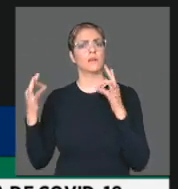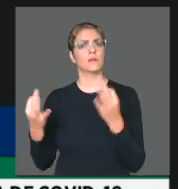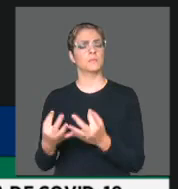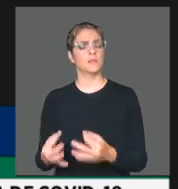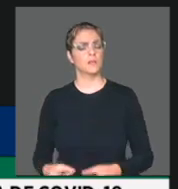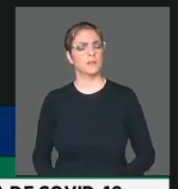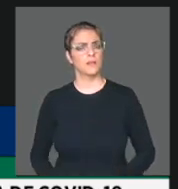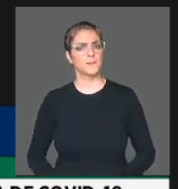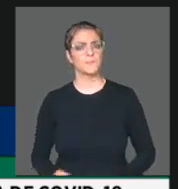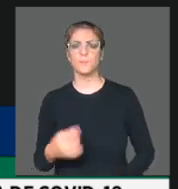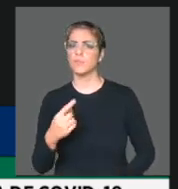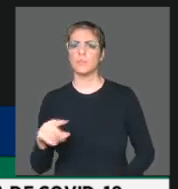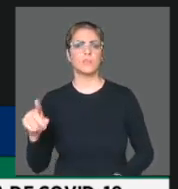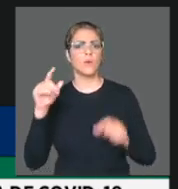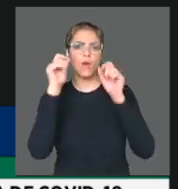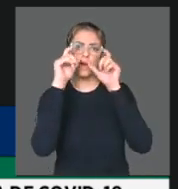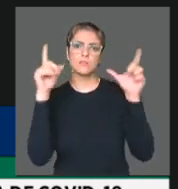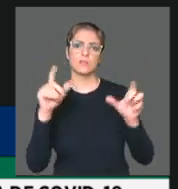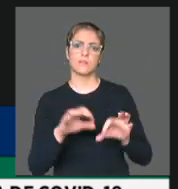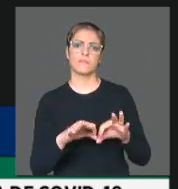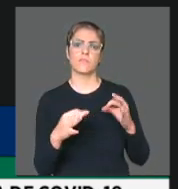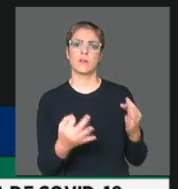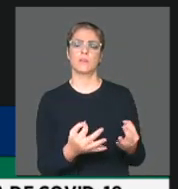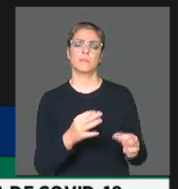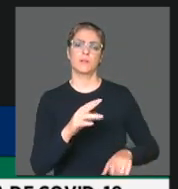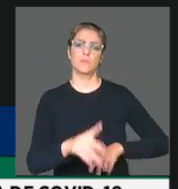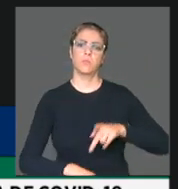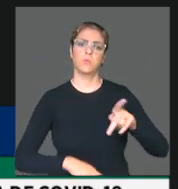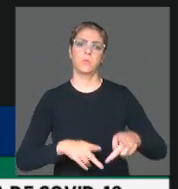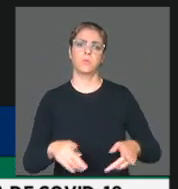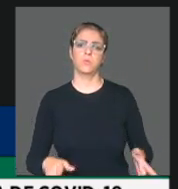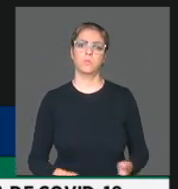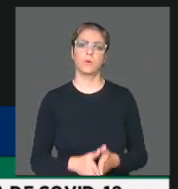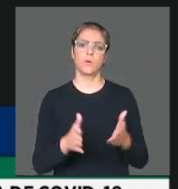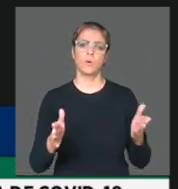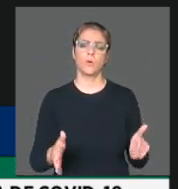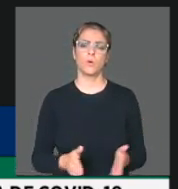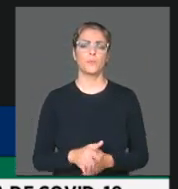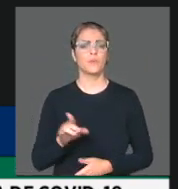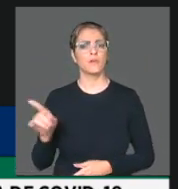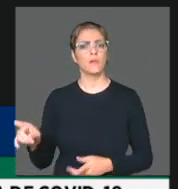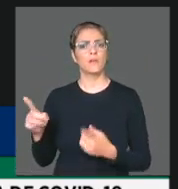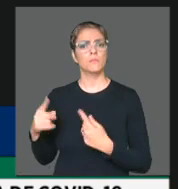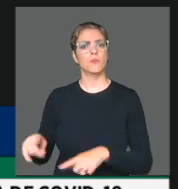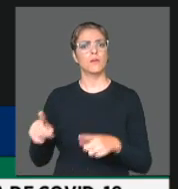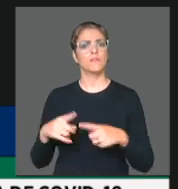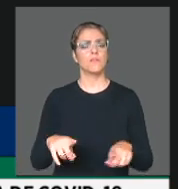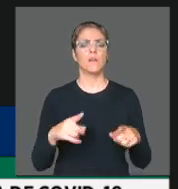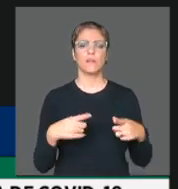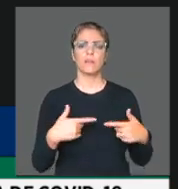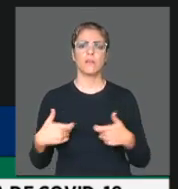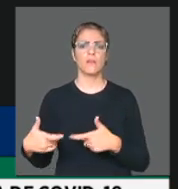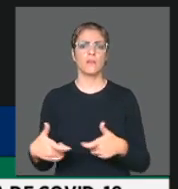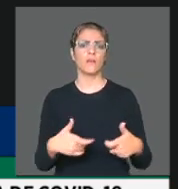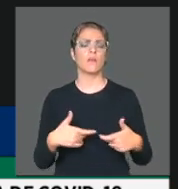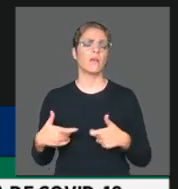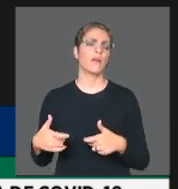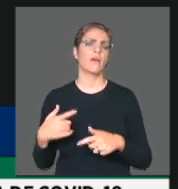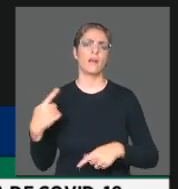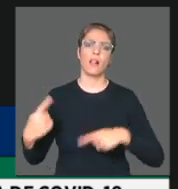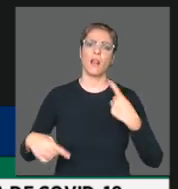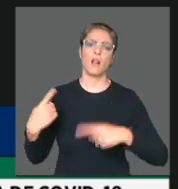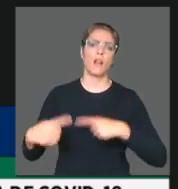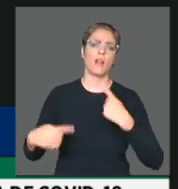está olhando para a família do pobre, que está morrendo. Ele está criando guerra nesse momento com governadores e